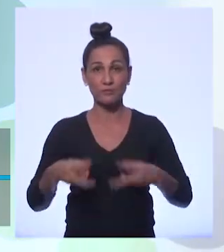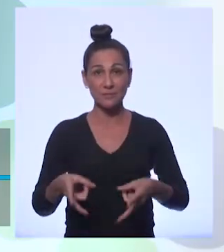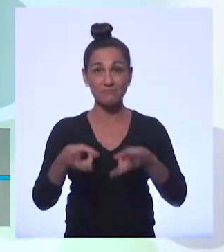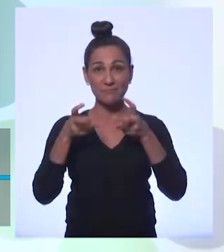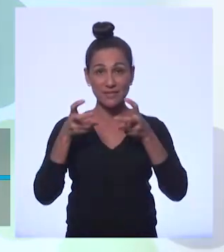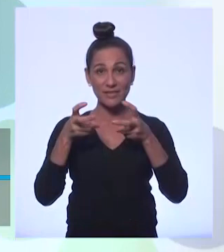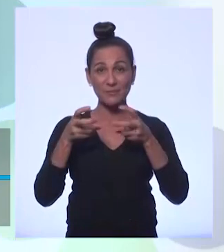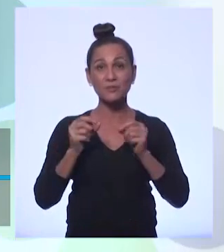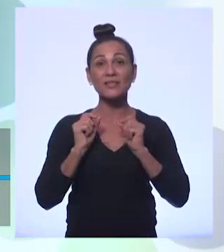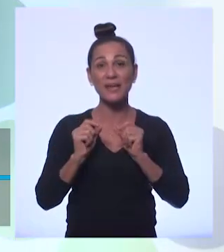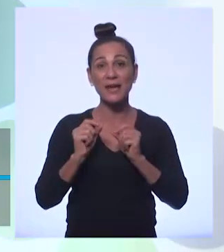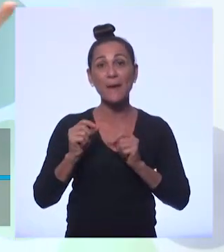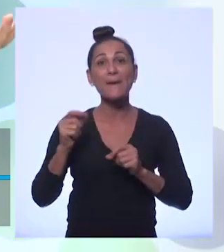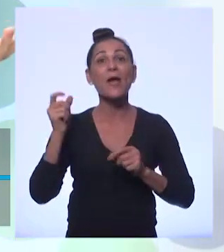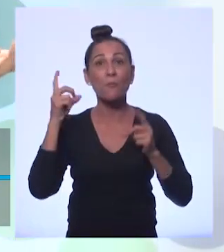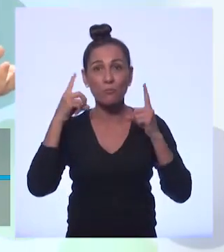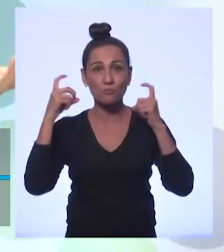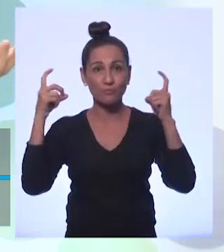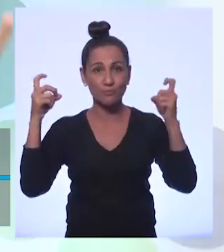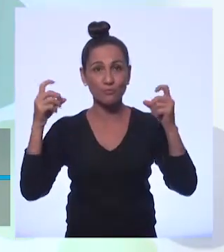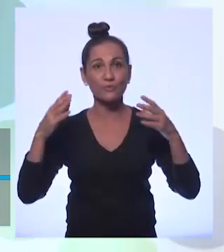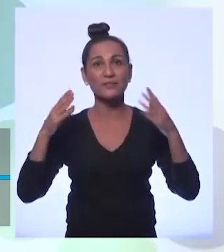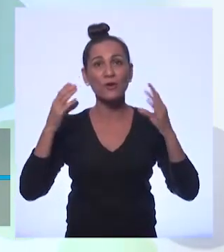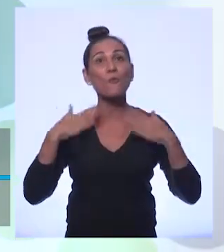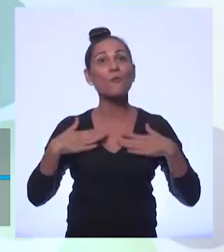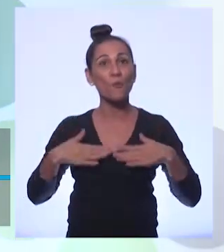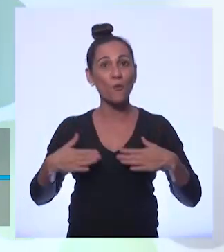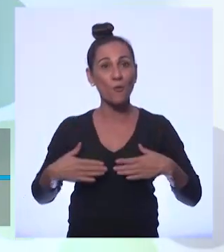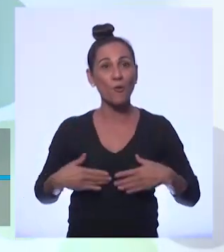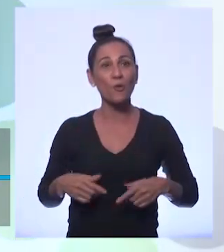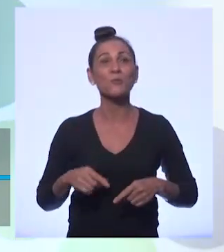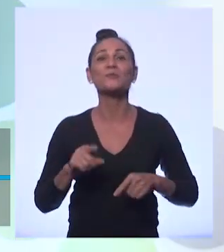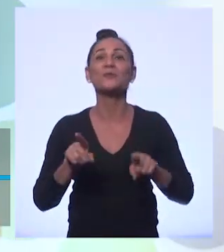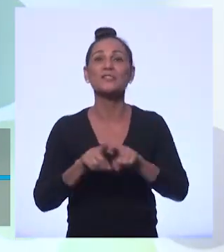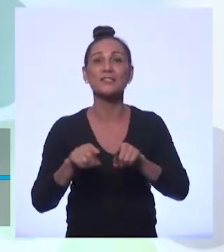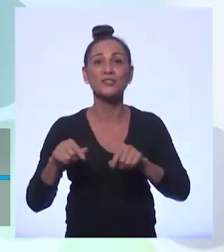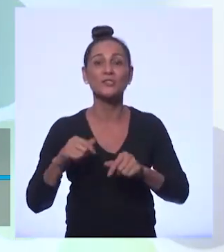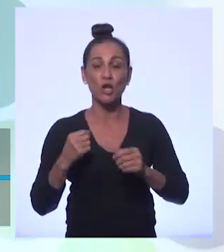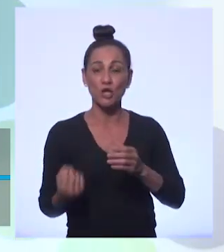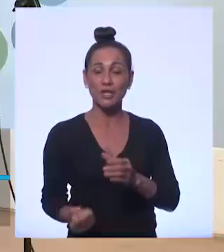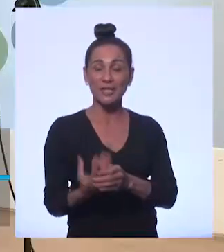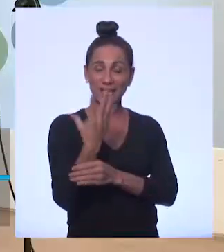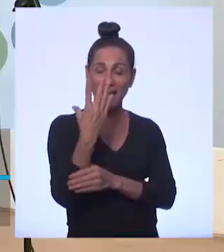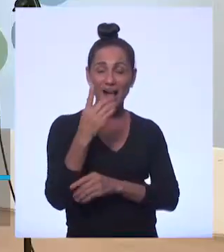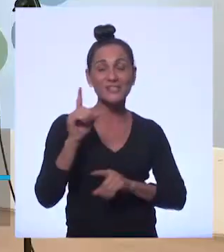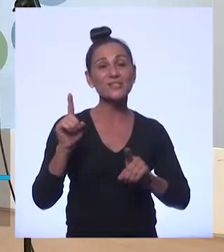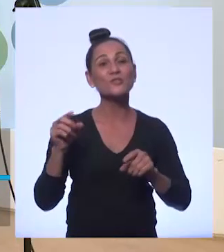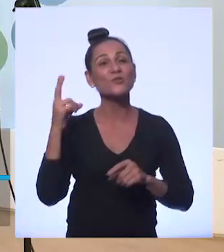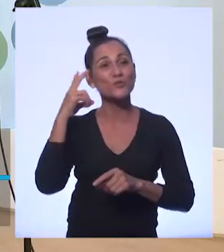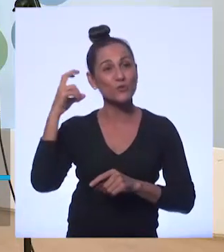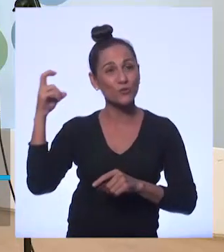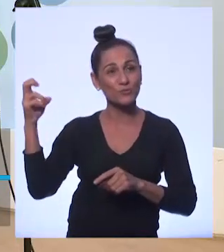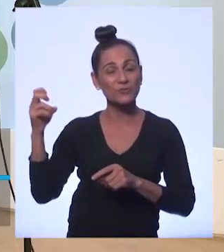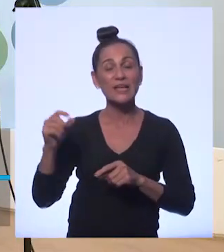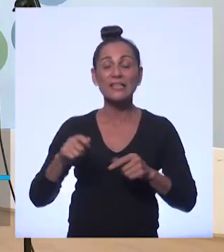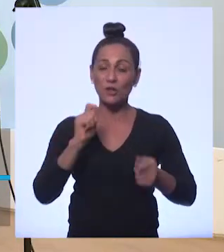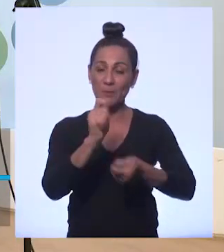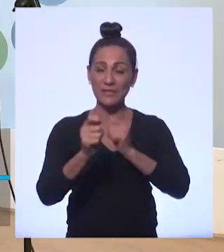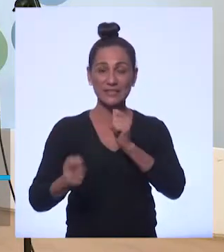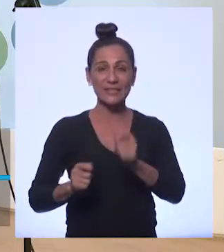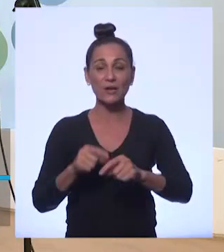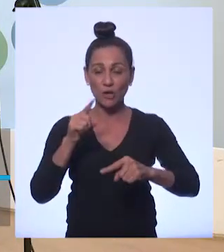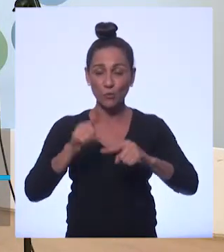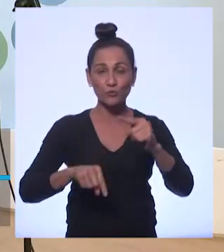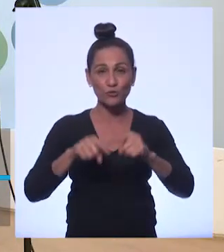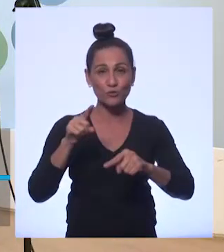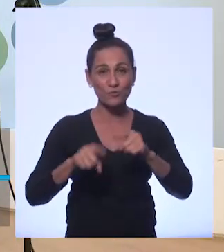som, batuca, é uma coisa de bater, até o corpo pode ser uma coisa de gerar som, né? Sim, e assim, a bateria é um instrumento,